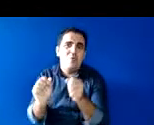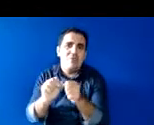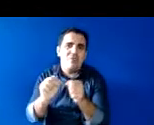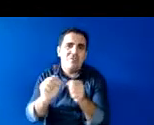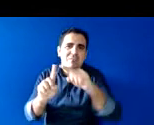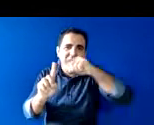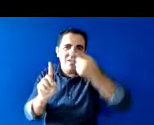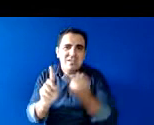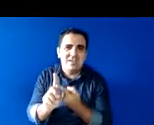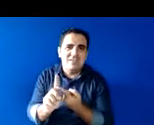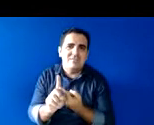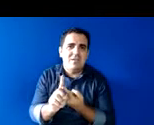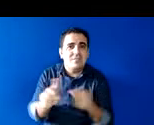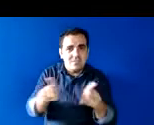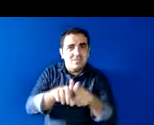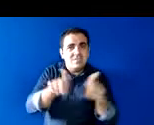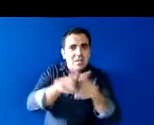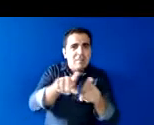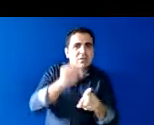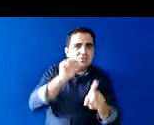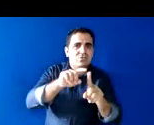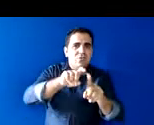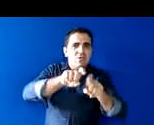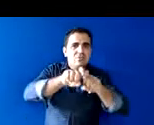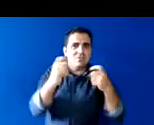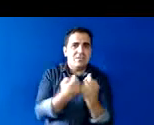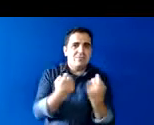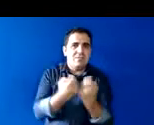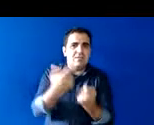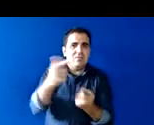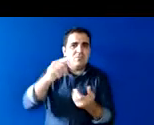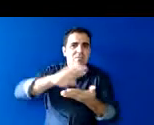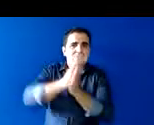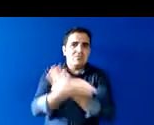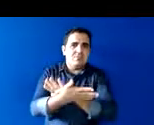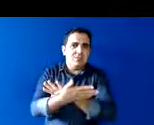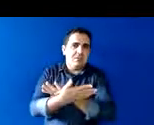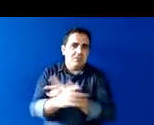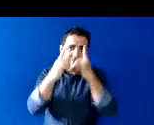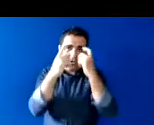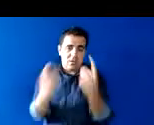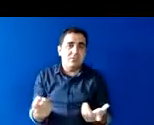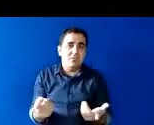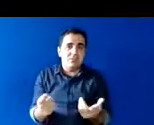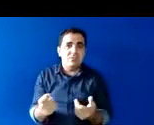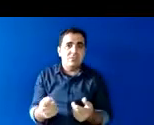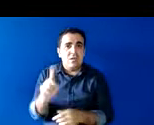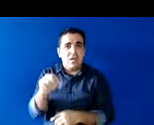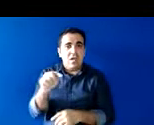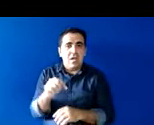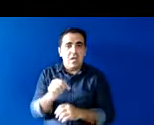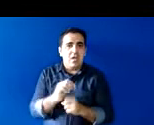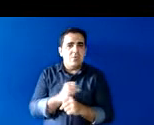exercendo também a sua sexualidade livre de discriminação e violência. Então, esse é um grande